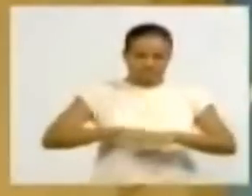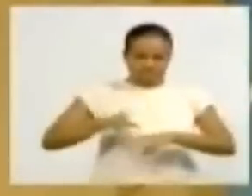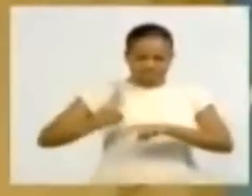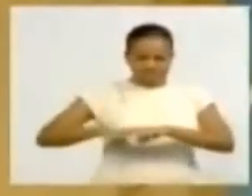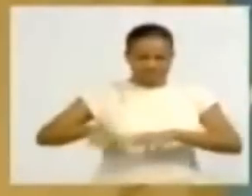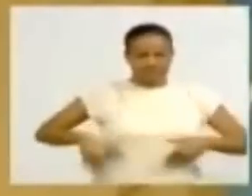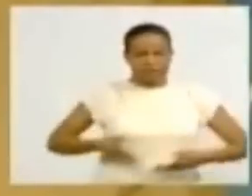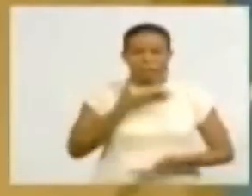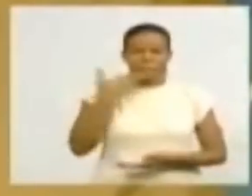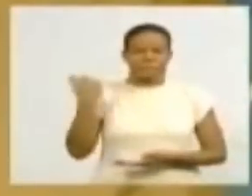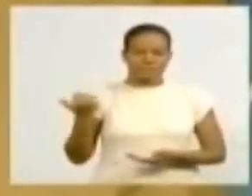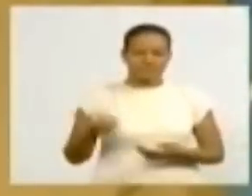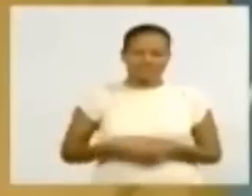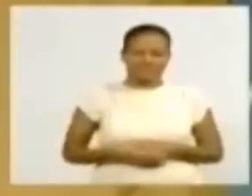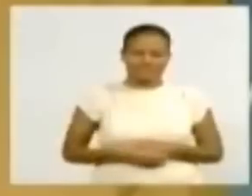conforto natural.